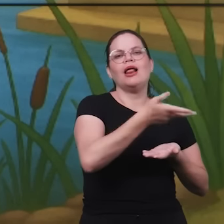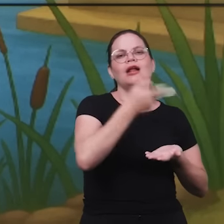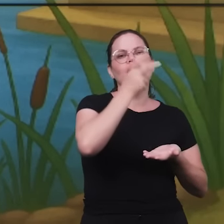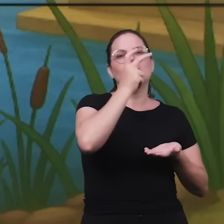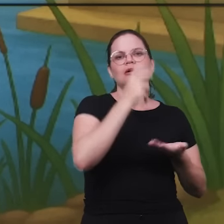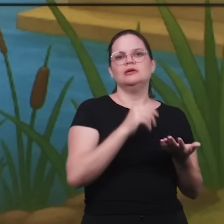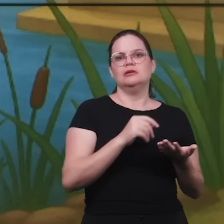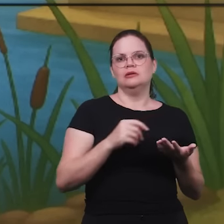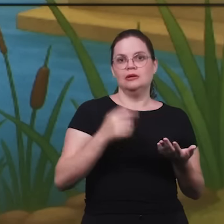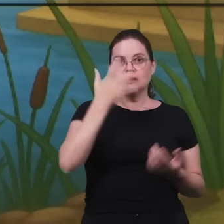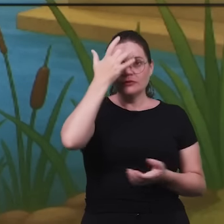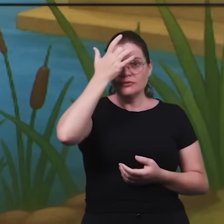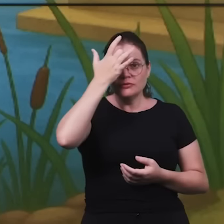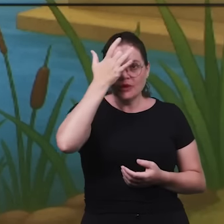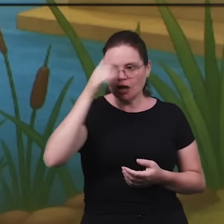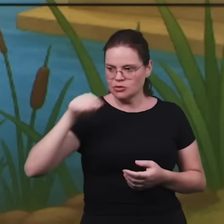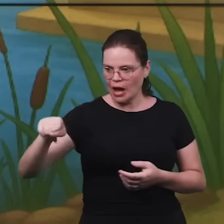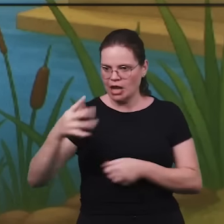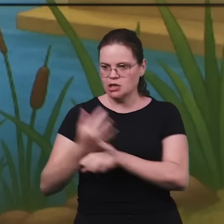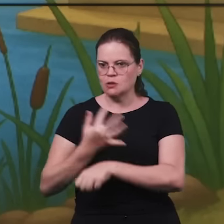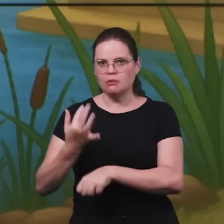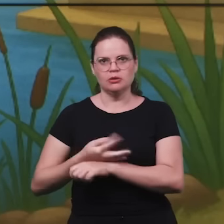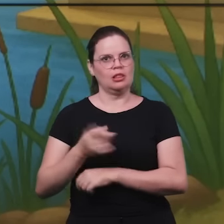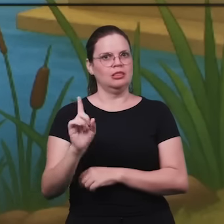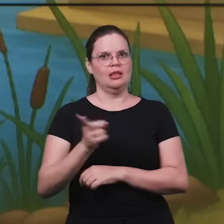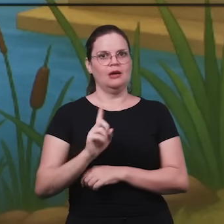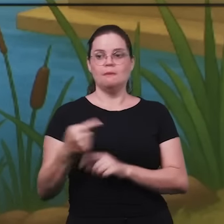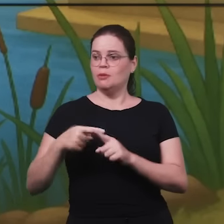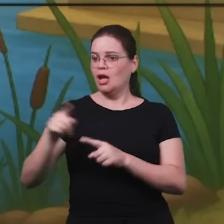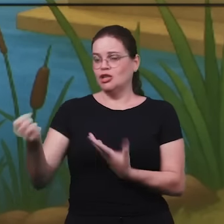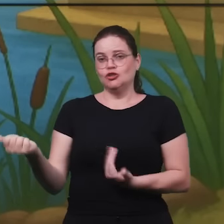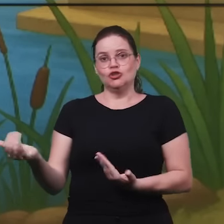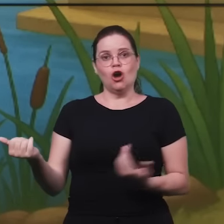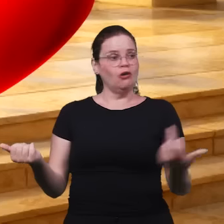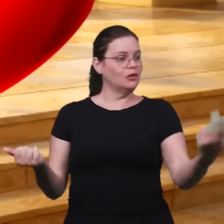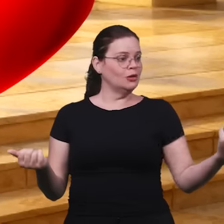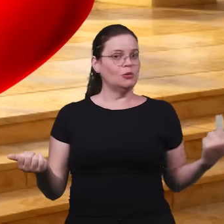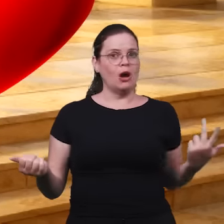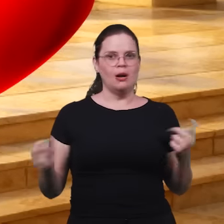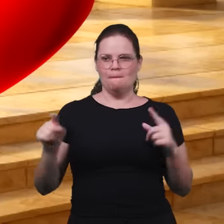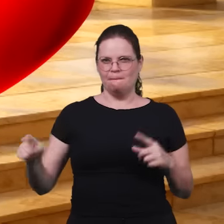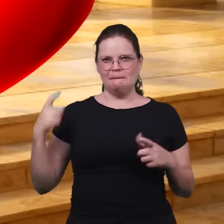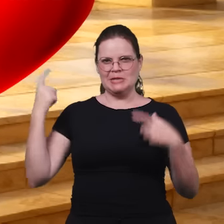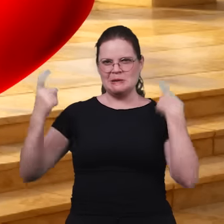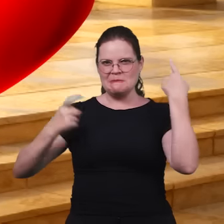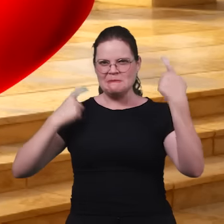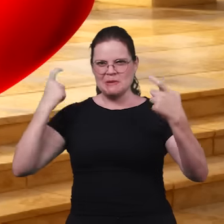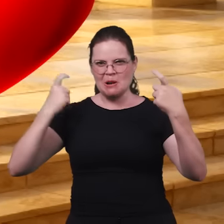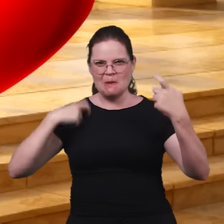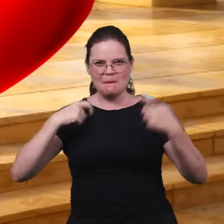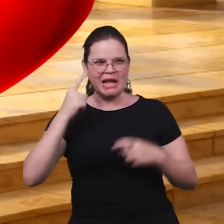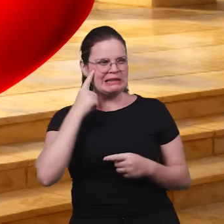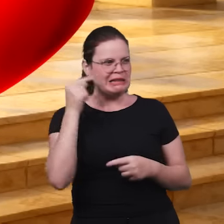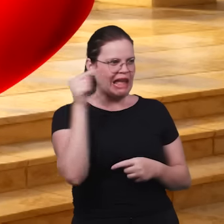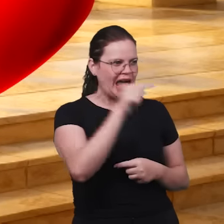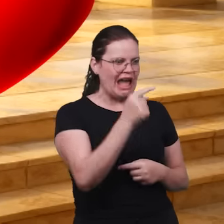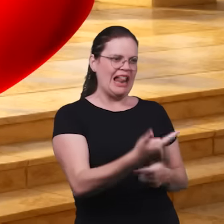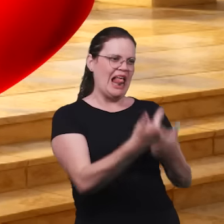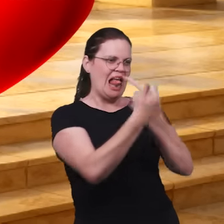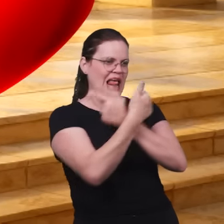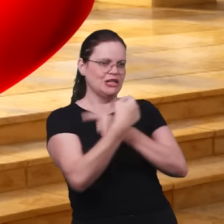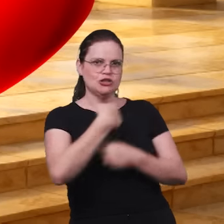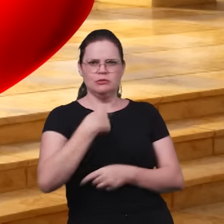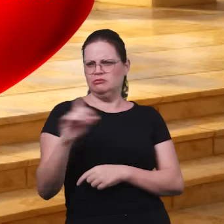só, ele não se importou de não ser igual a todo mundo, não. A sua preocupação era agradar a Deus.